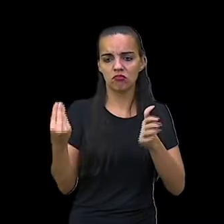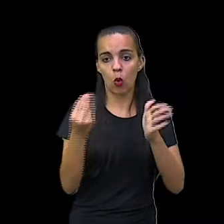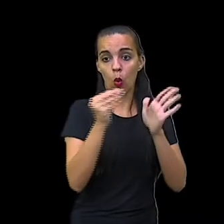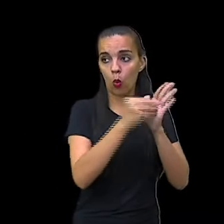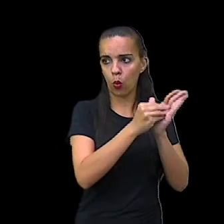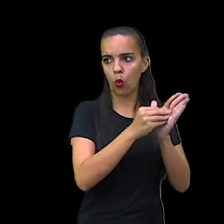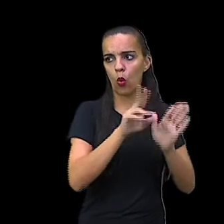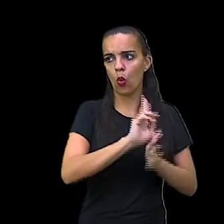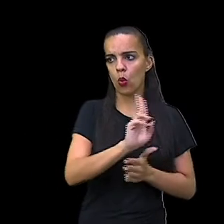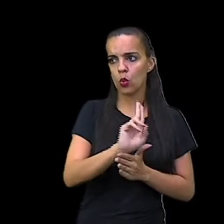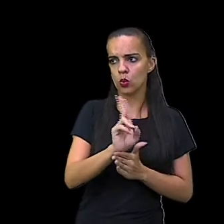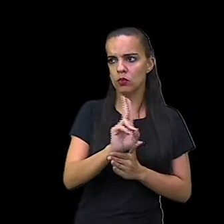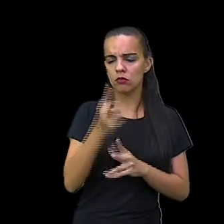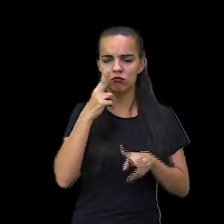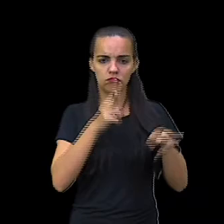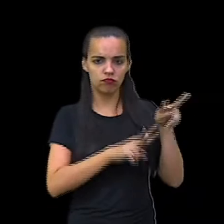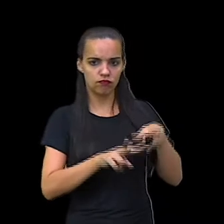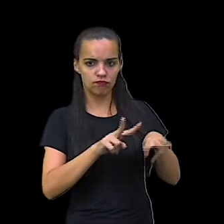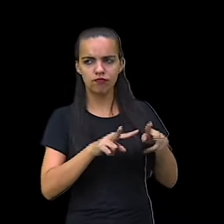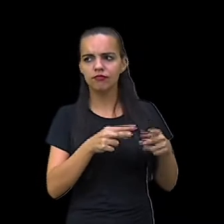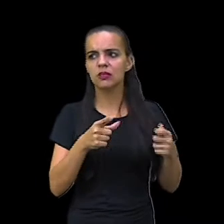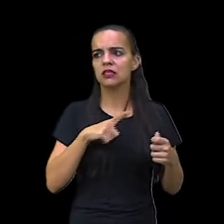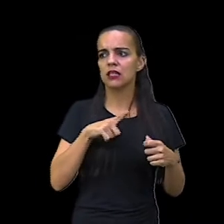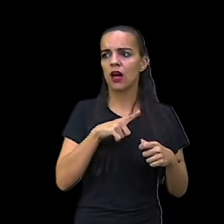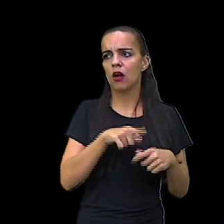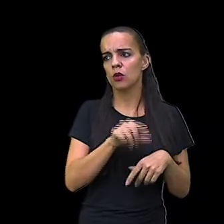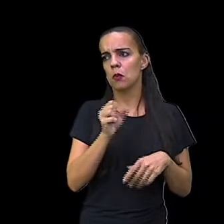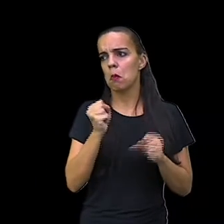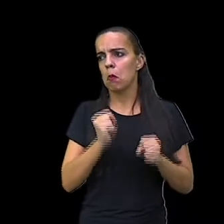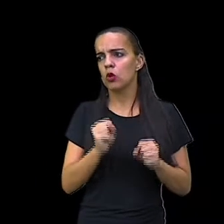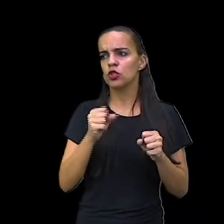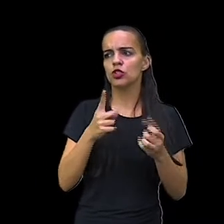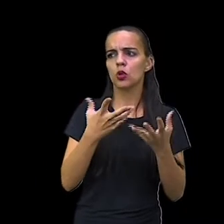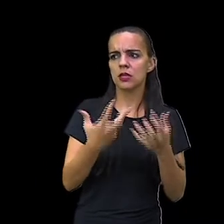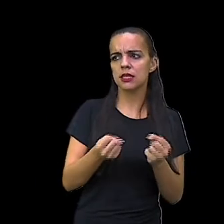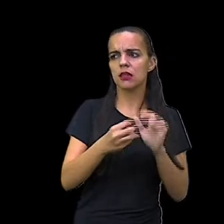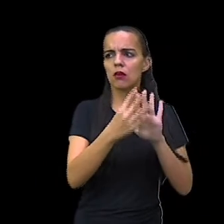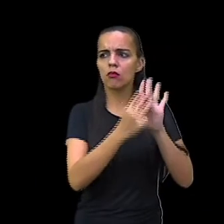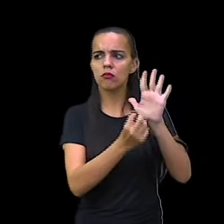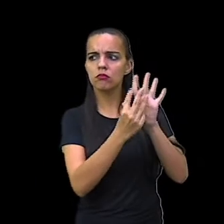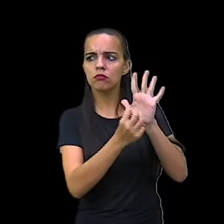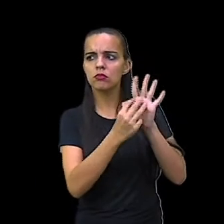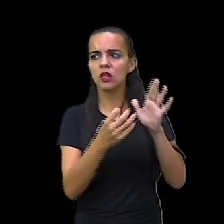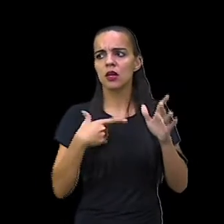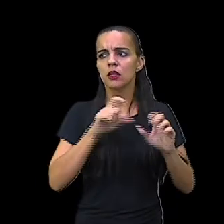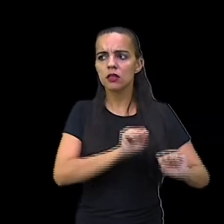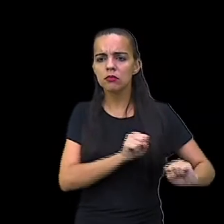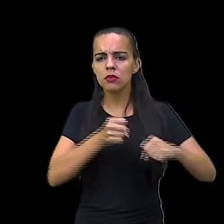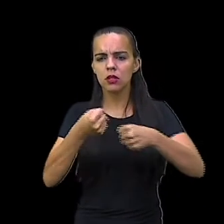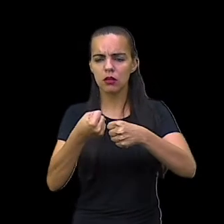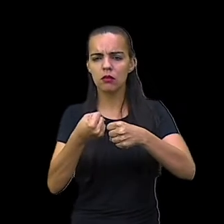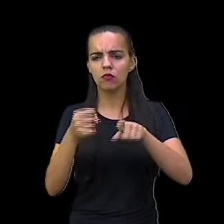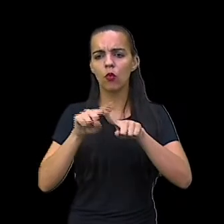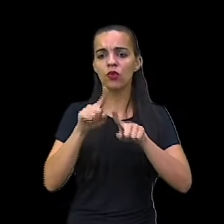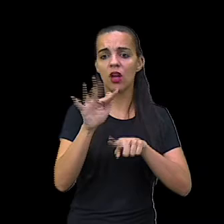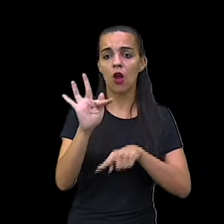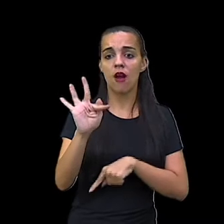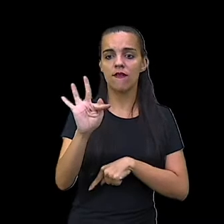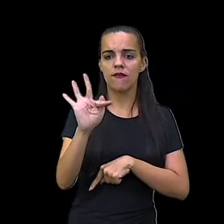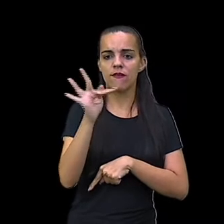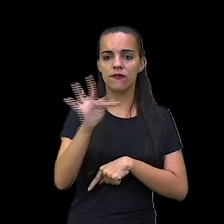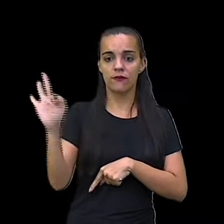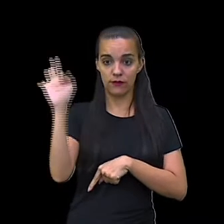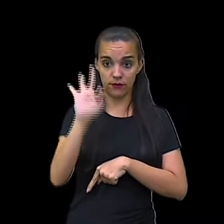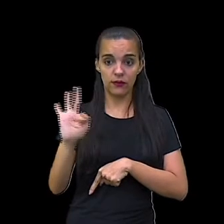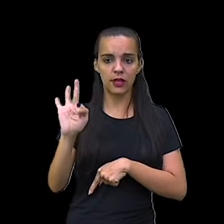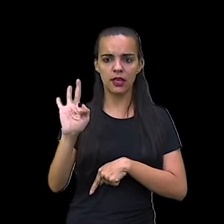o anarcossindicalismo. Também é considerado um método de luta que defende o federalismo, que é a